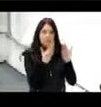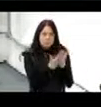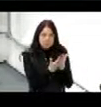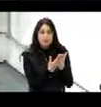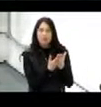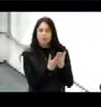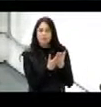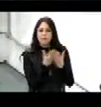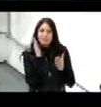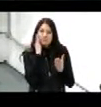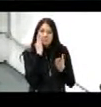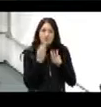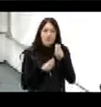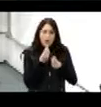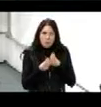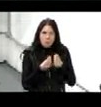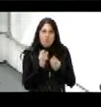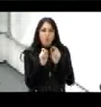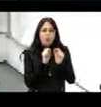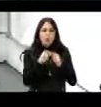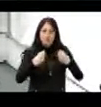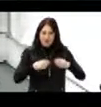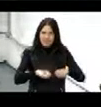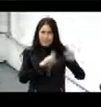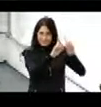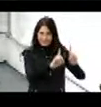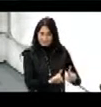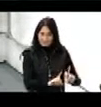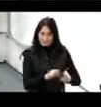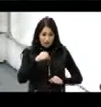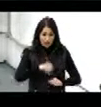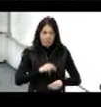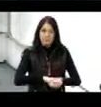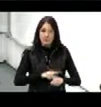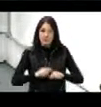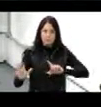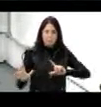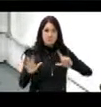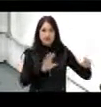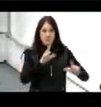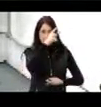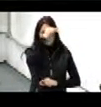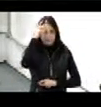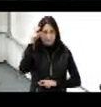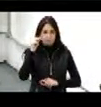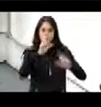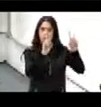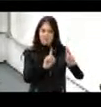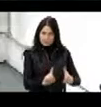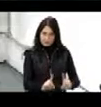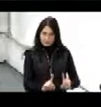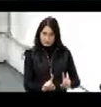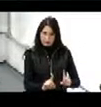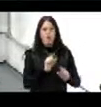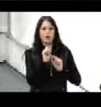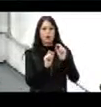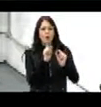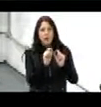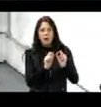que esse momento da Semana Municipal das Pessoas com Deficiência, ele